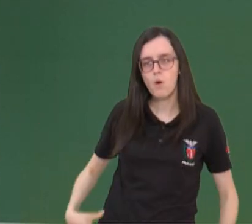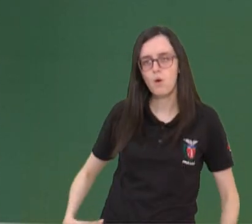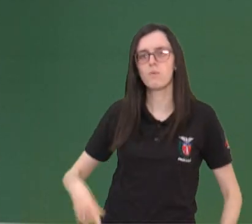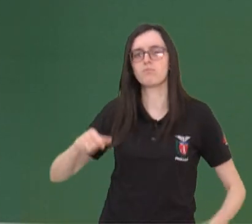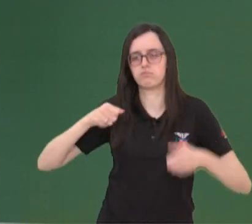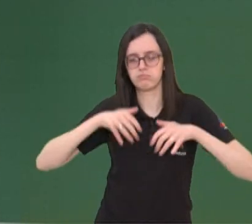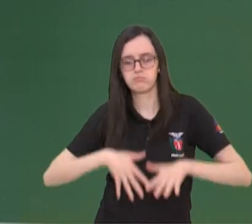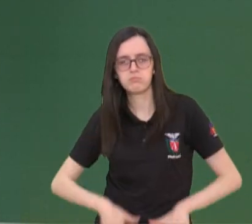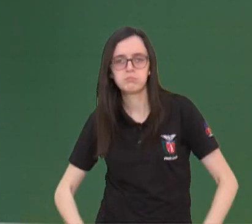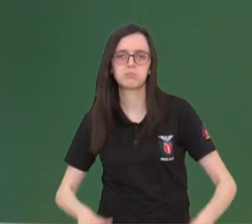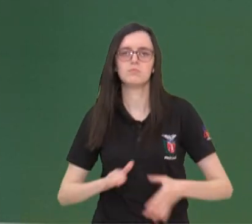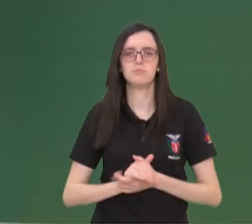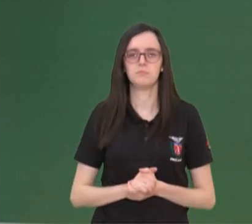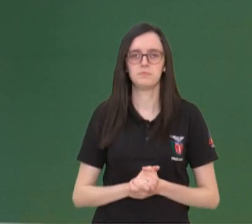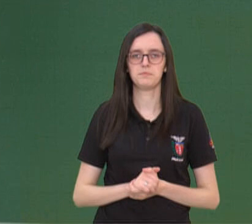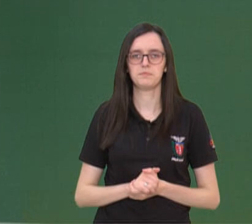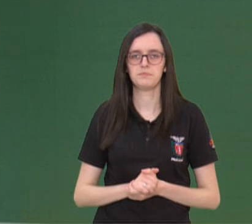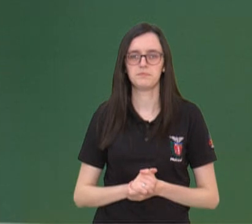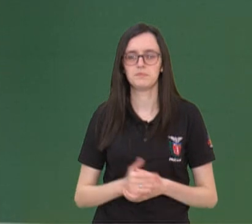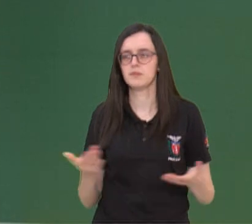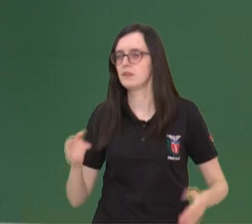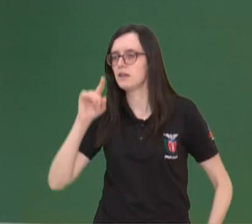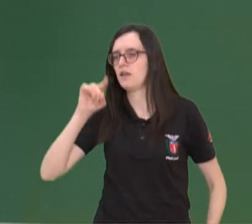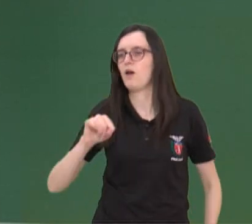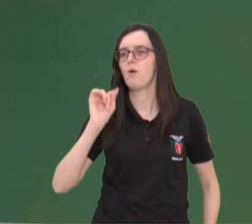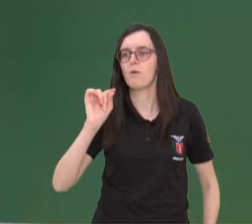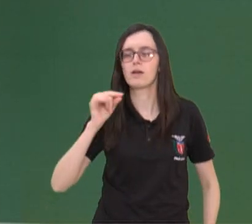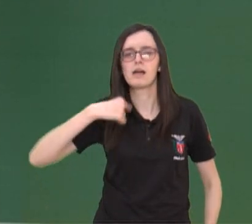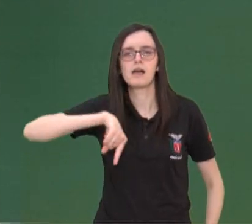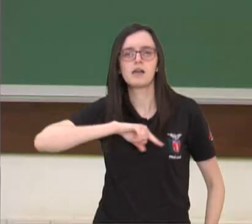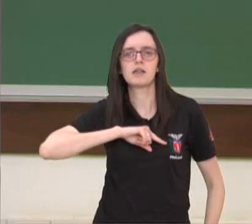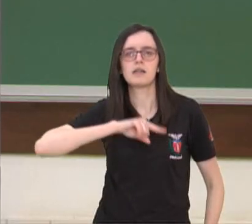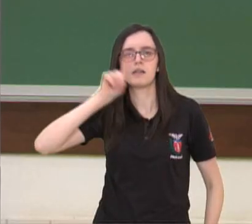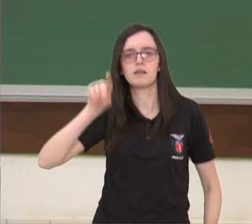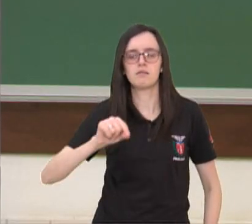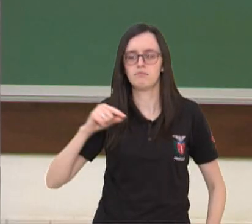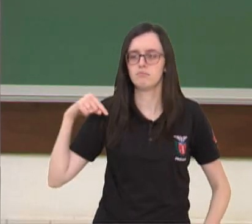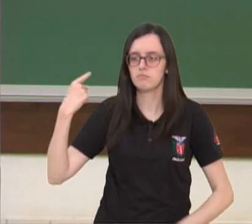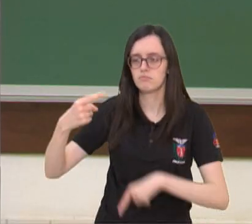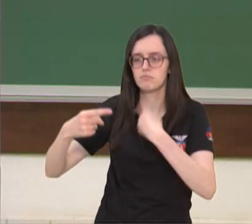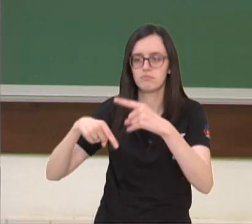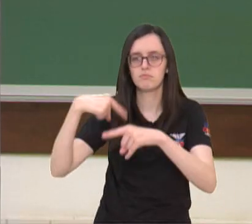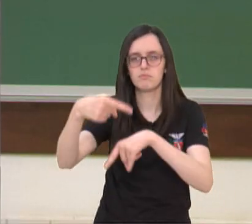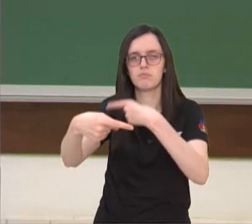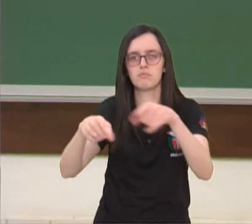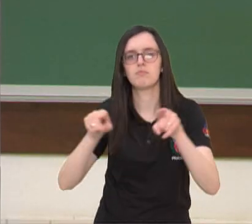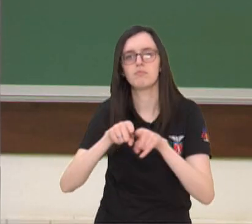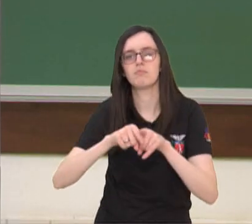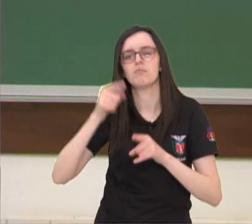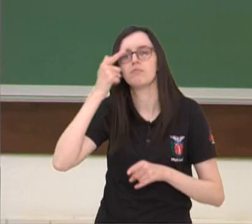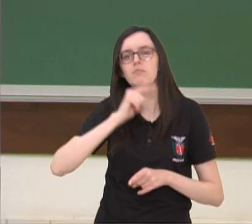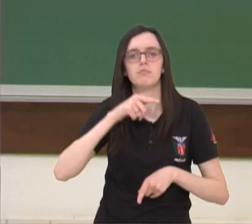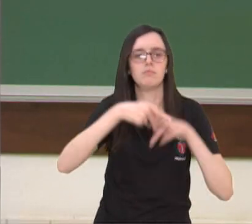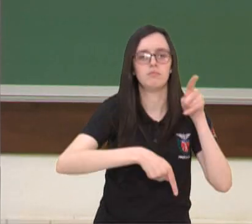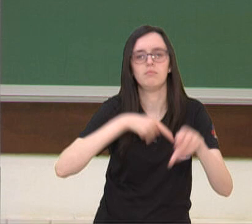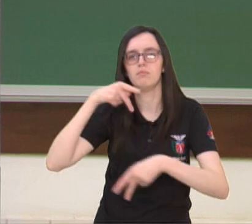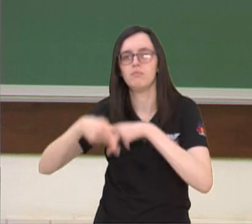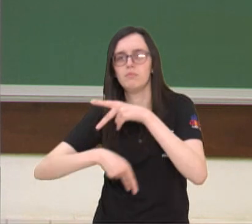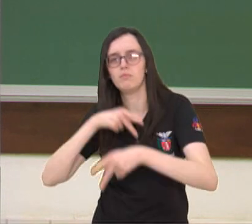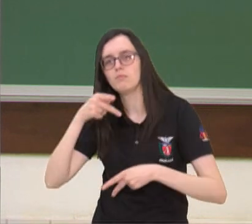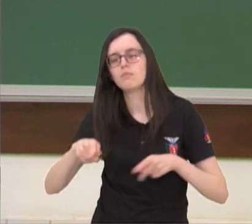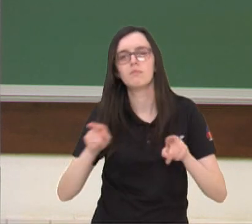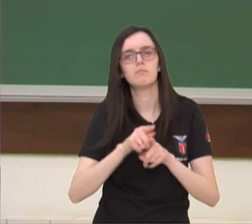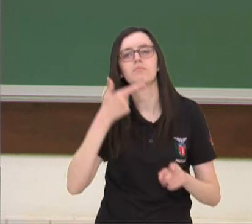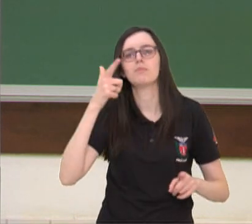do vestuário, né? A questão de você passar de geração em geração para que uns povos que não tinham e